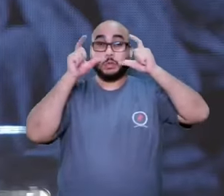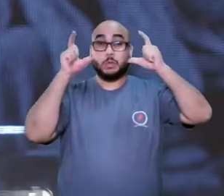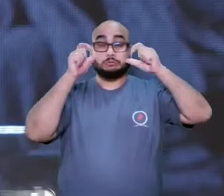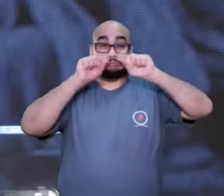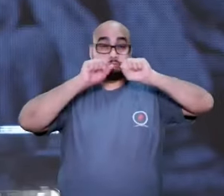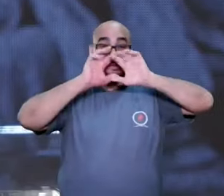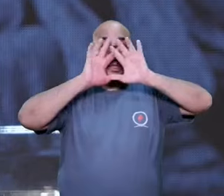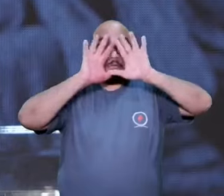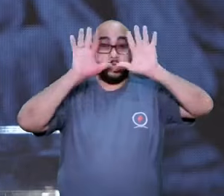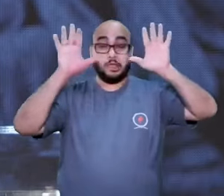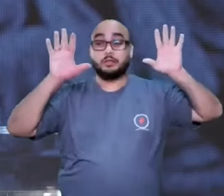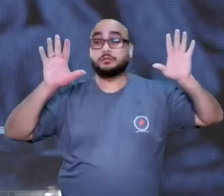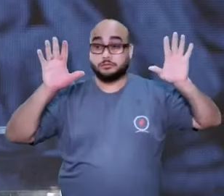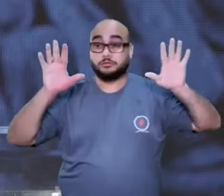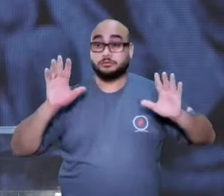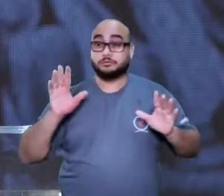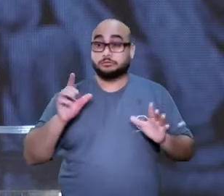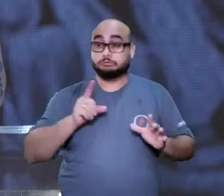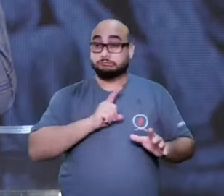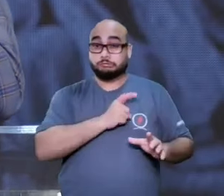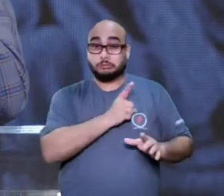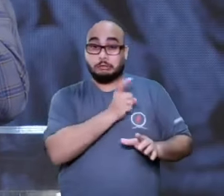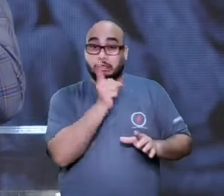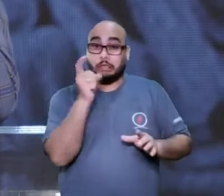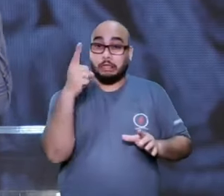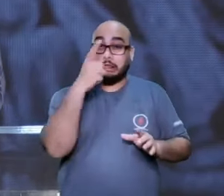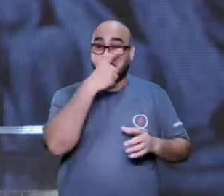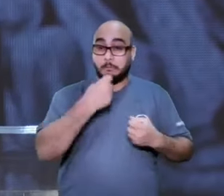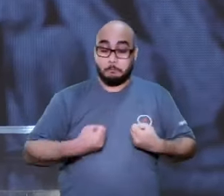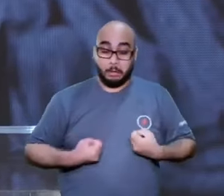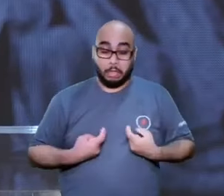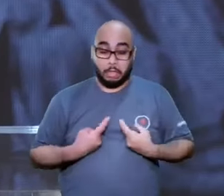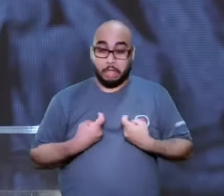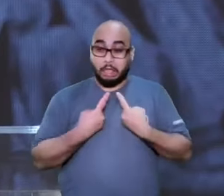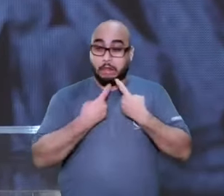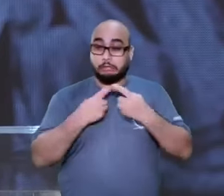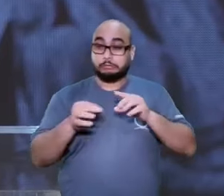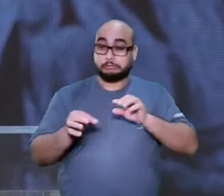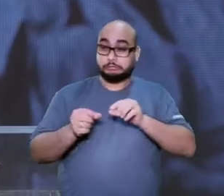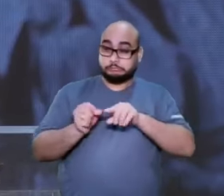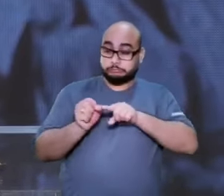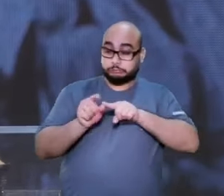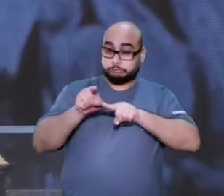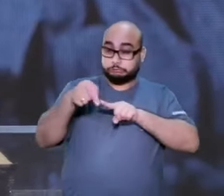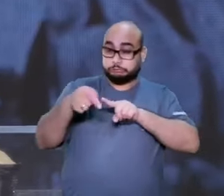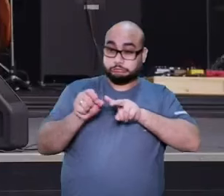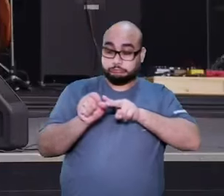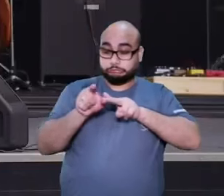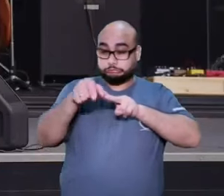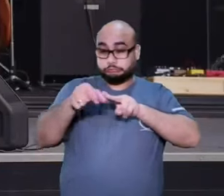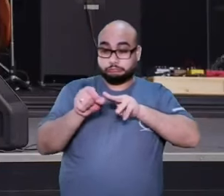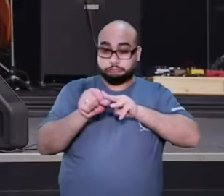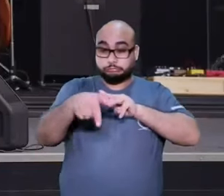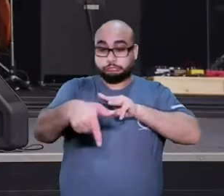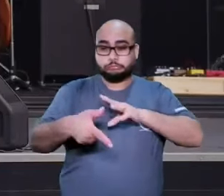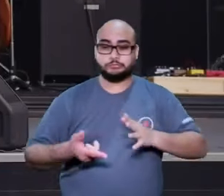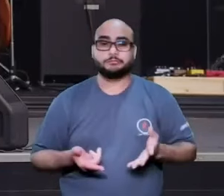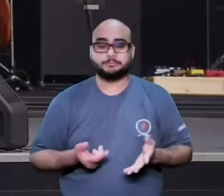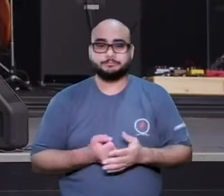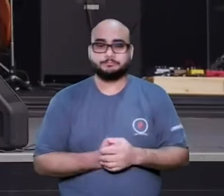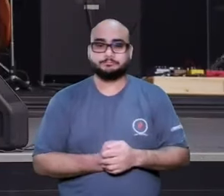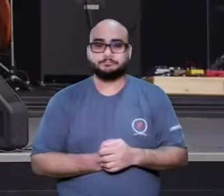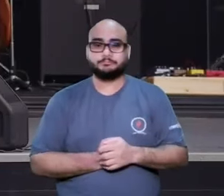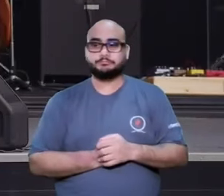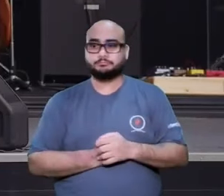Vermes Já comendo as estruturas as unhas já descolocar do do do dedo biologicamente é isso mas